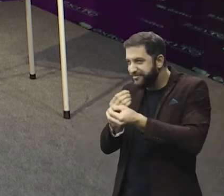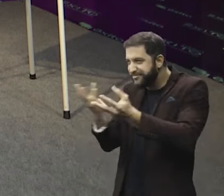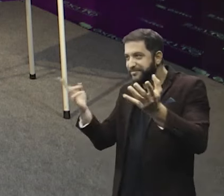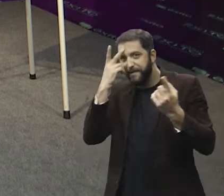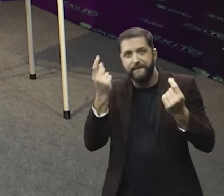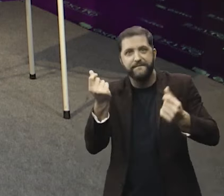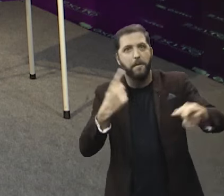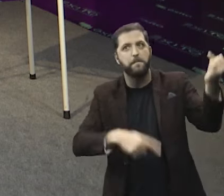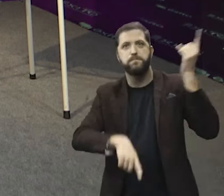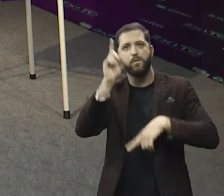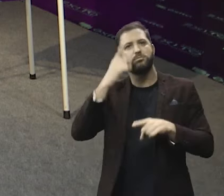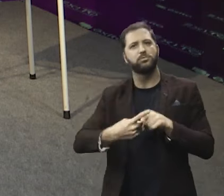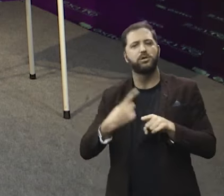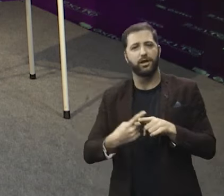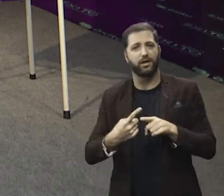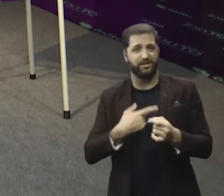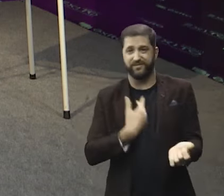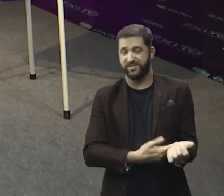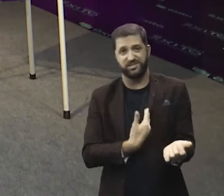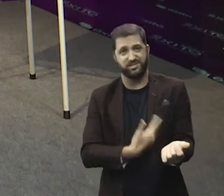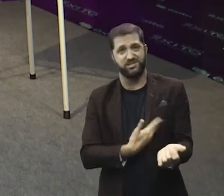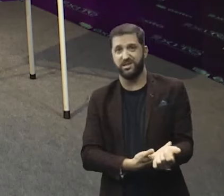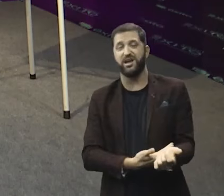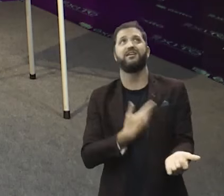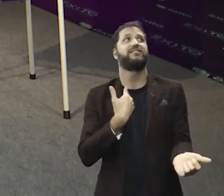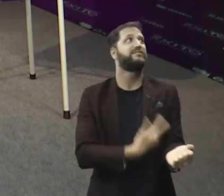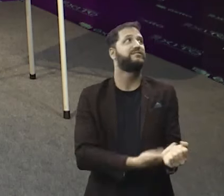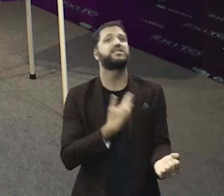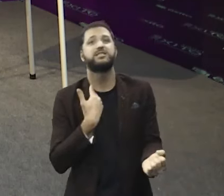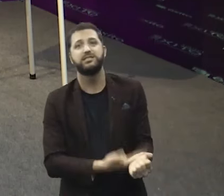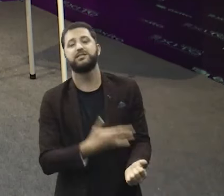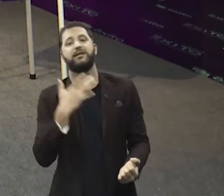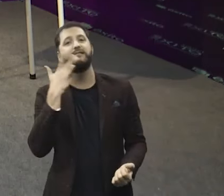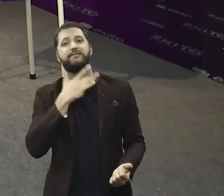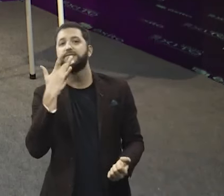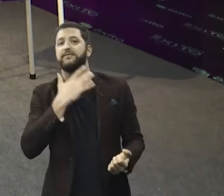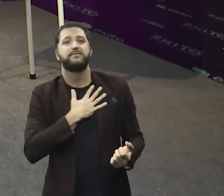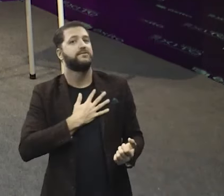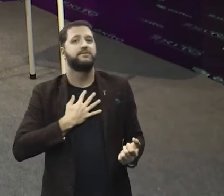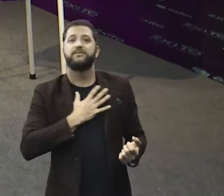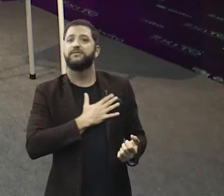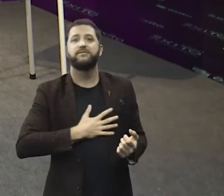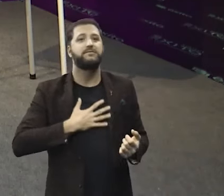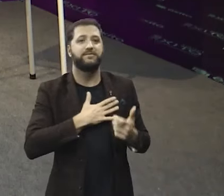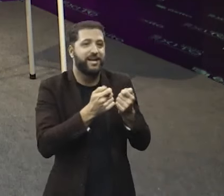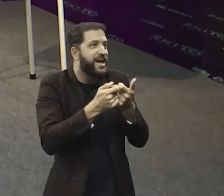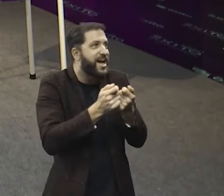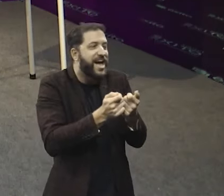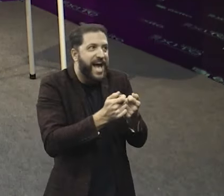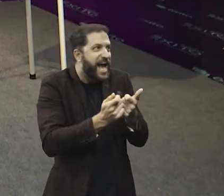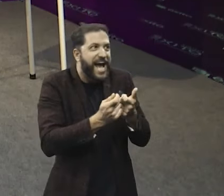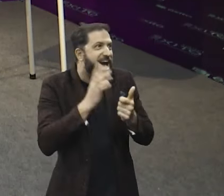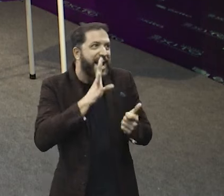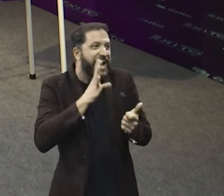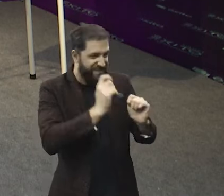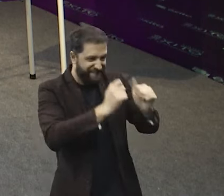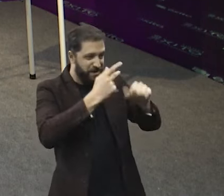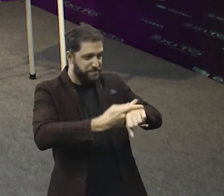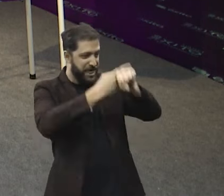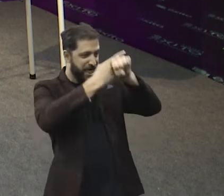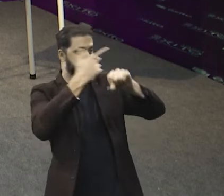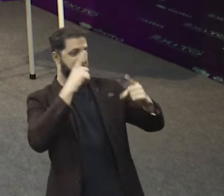vicia é muito gostoso você começa começa a ter benefício você começa a ter desafio você começa a ter recompensa então